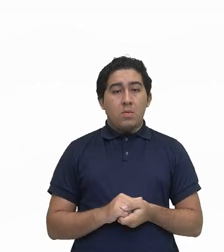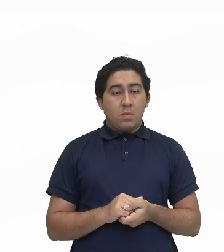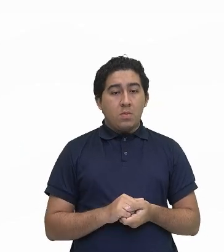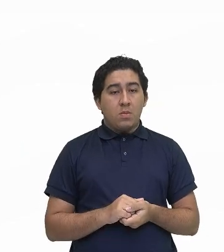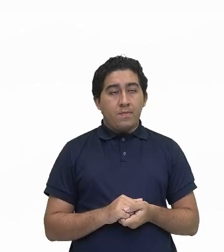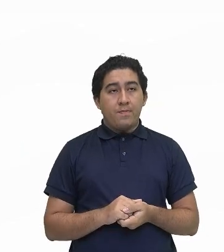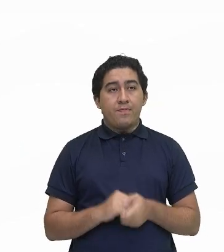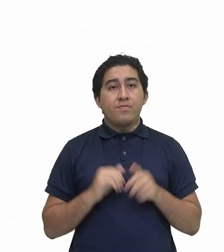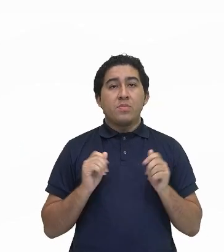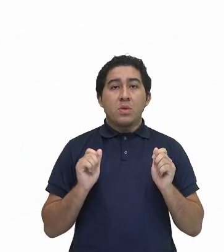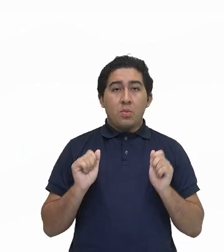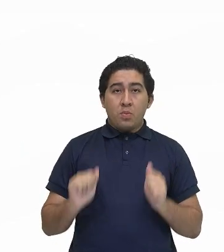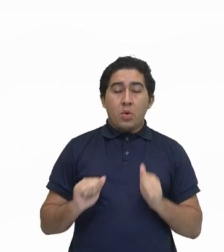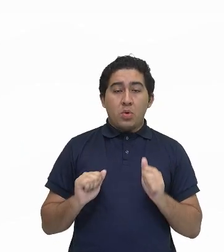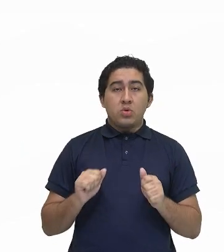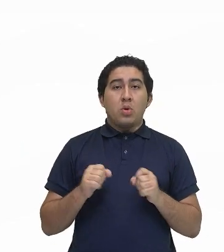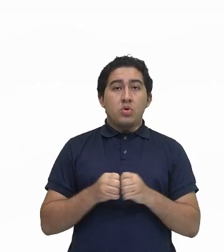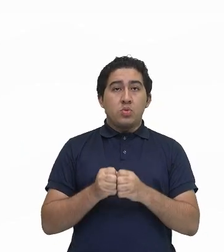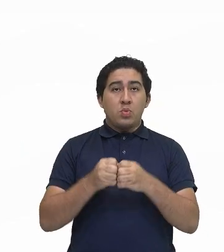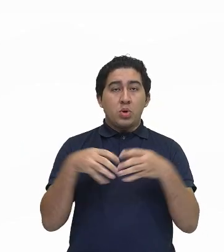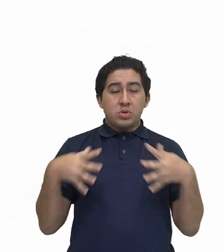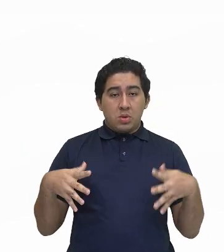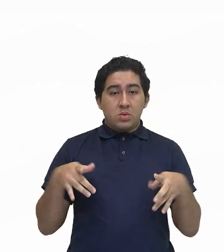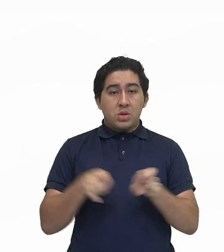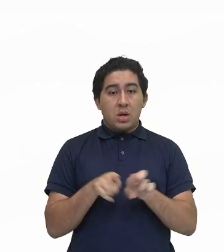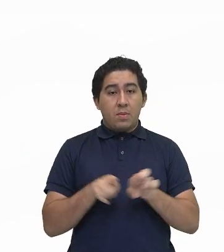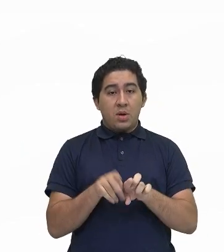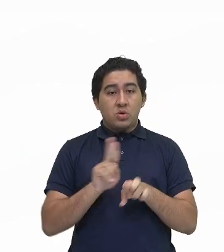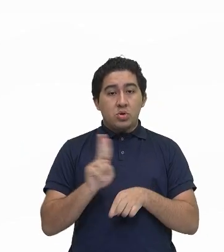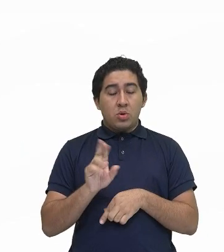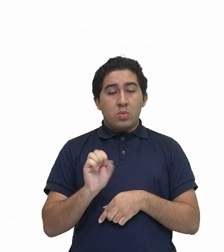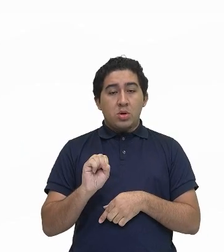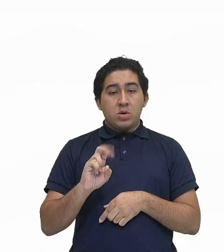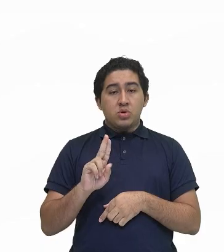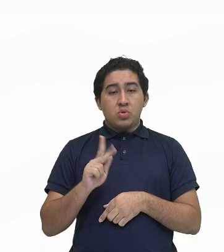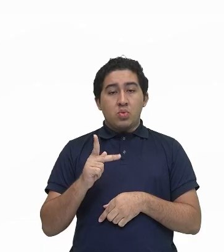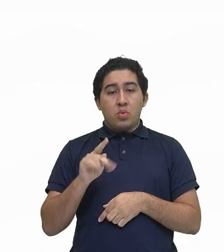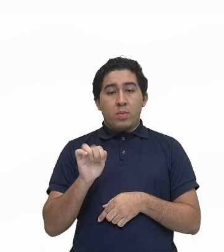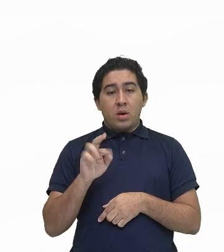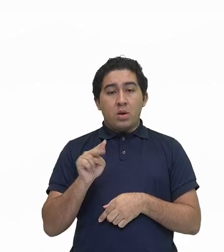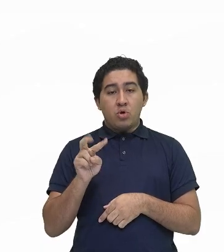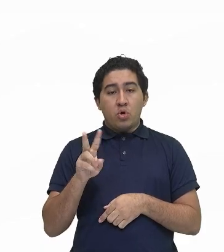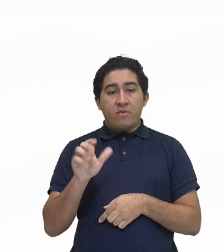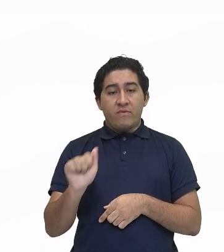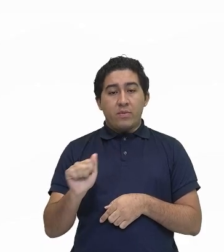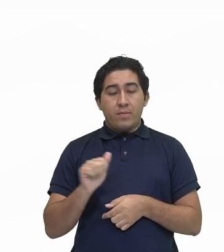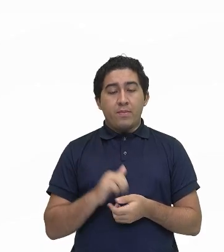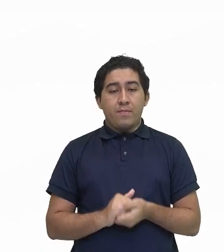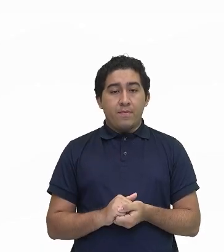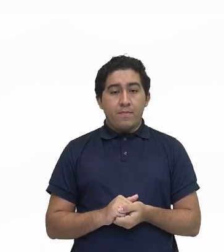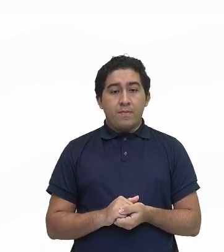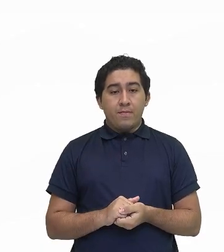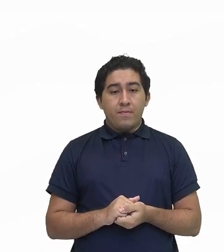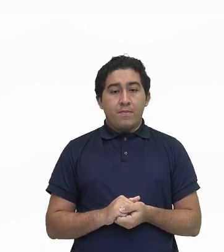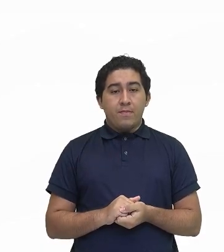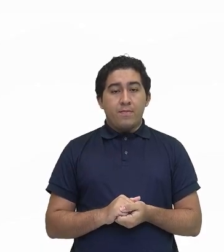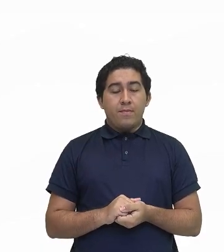e sofrem uma explosão chamada supernova, fenômeno